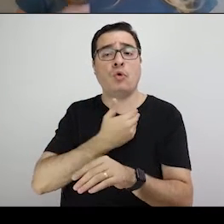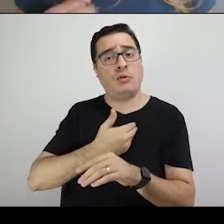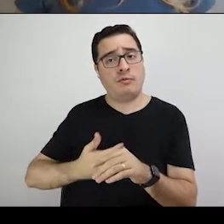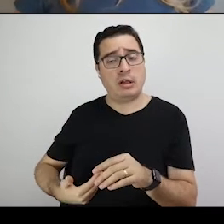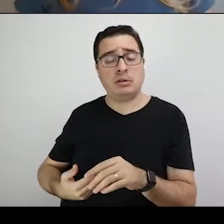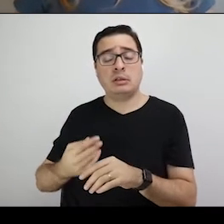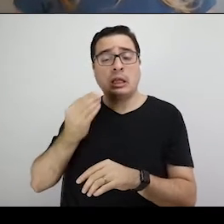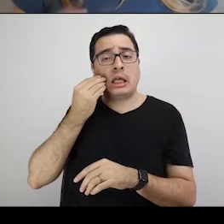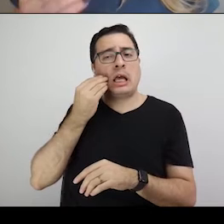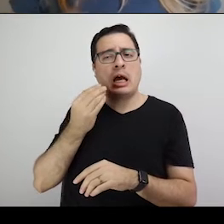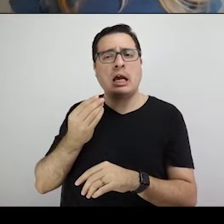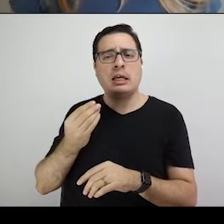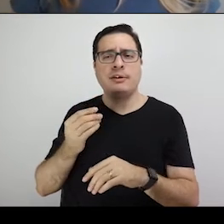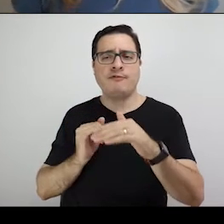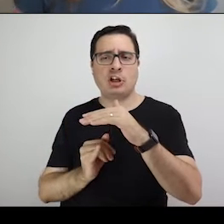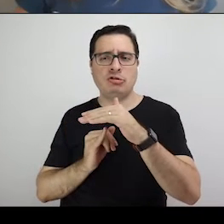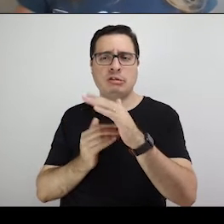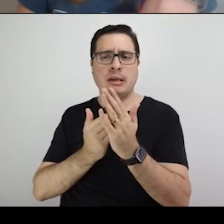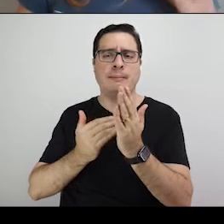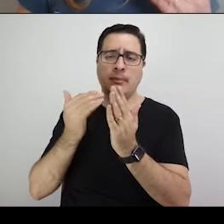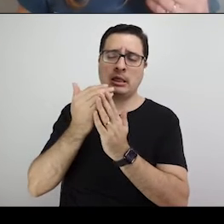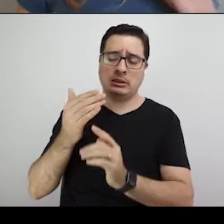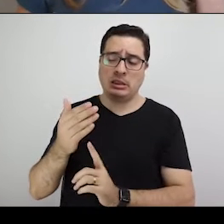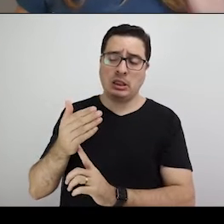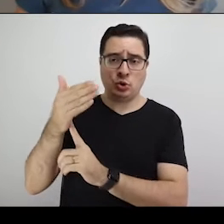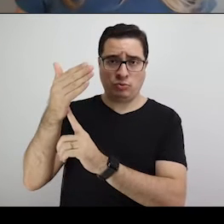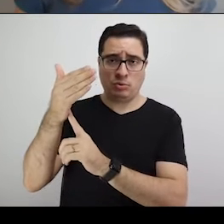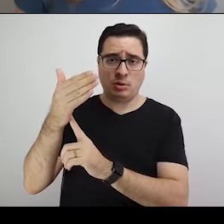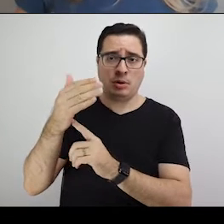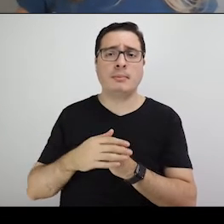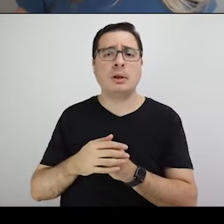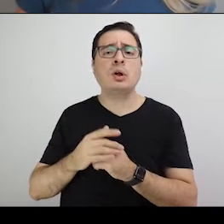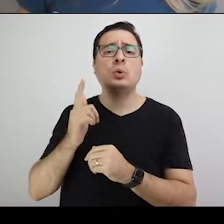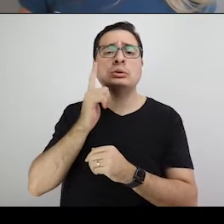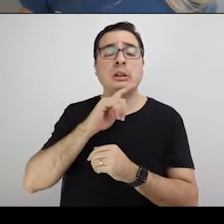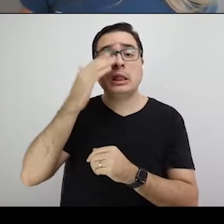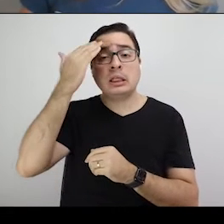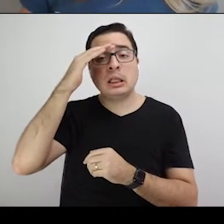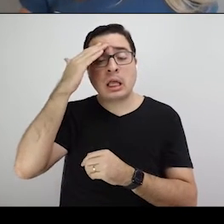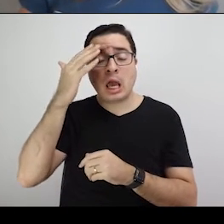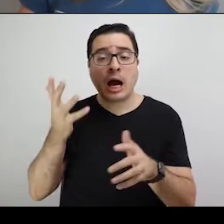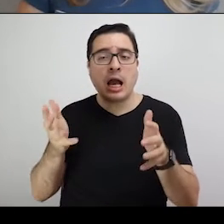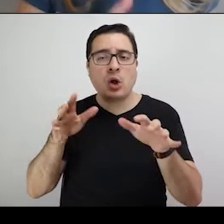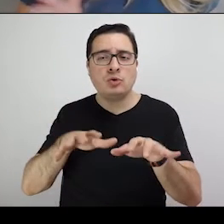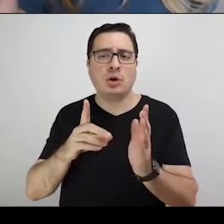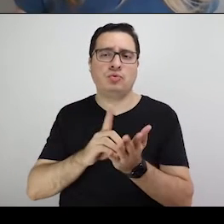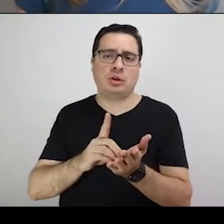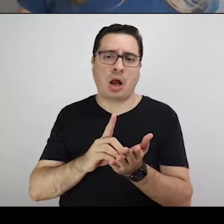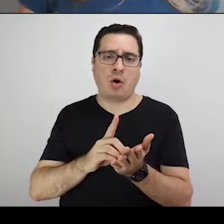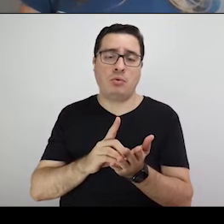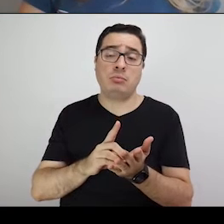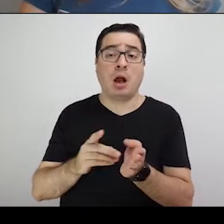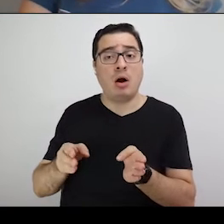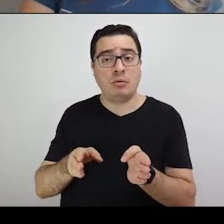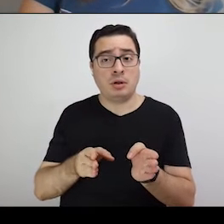no uso adequado de tecnologia para compreender a inclusão digital, que é o